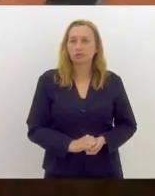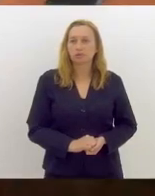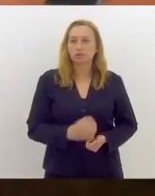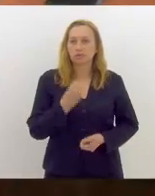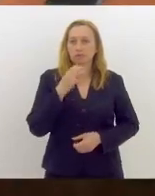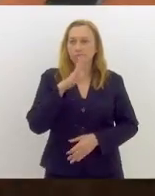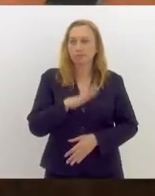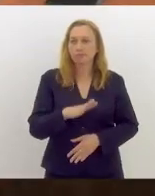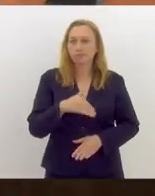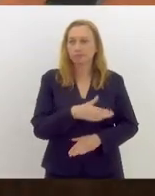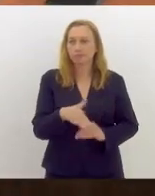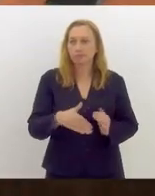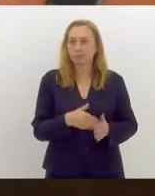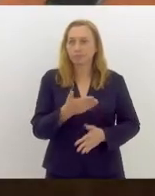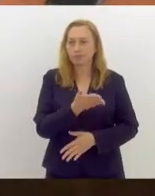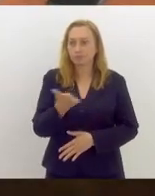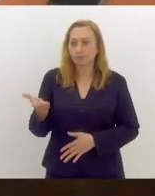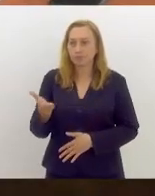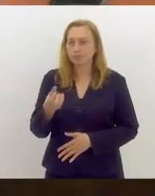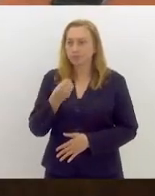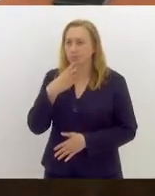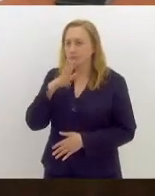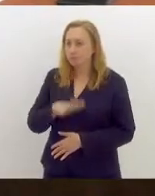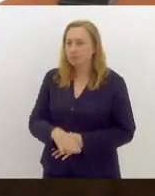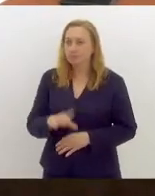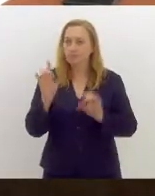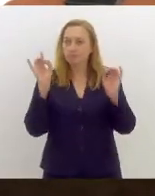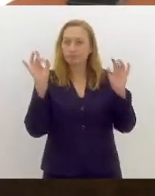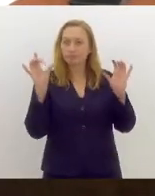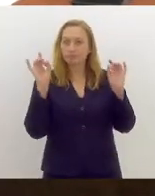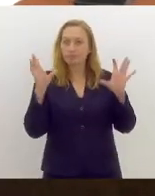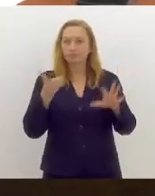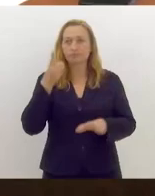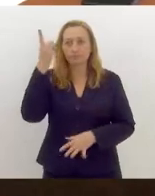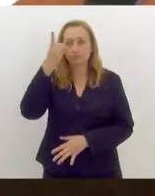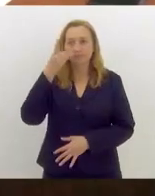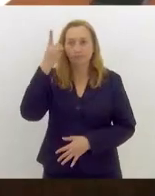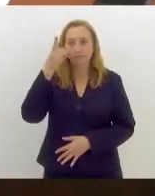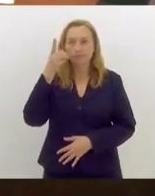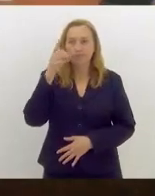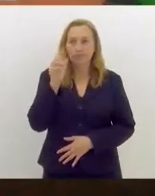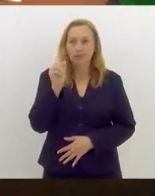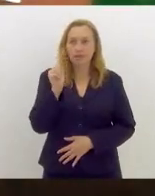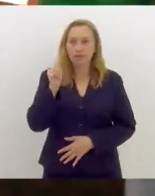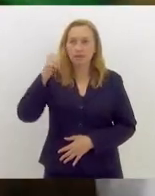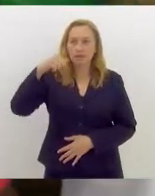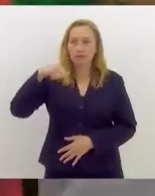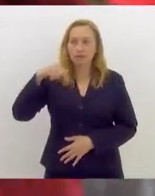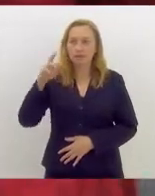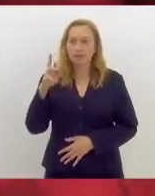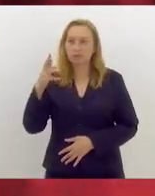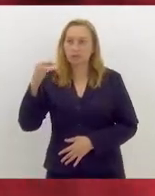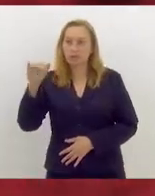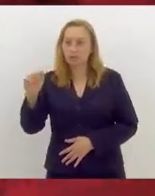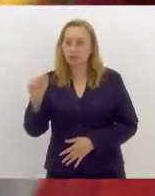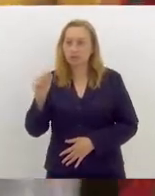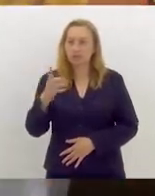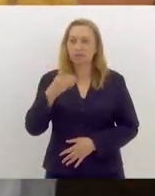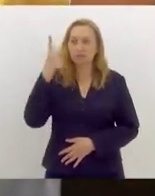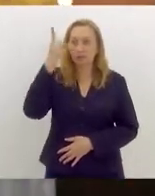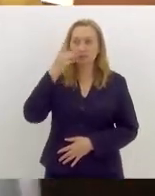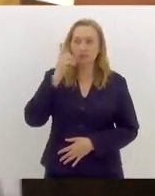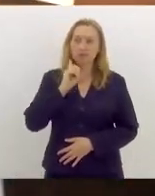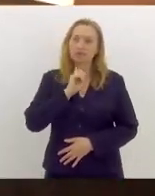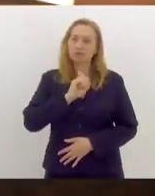Boa tarde a todos e todos boa tarde especial a deputada André de Jesus deputada mineira que tá aqui junto